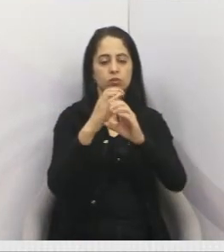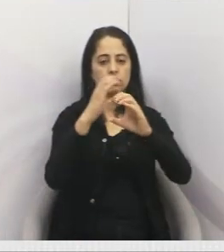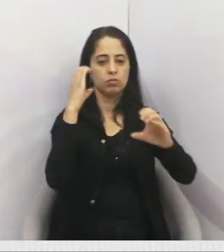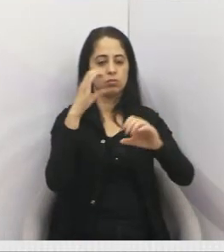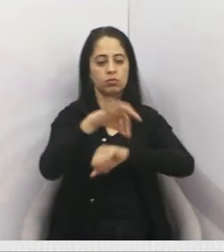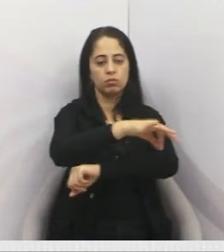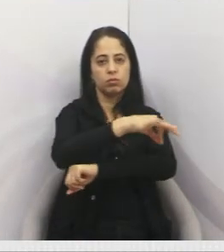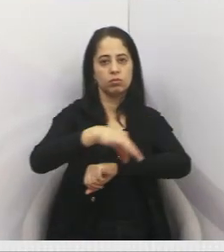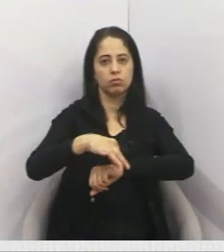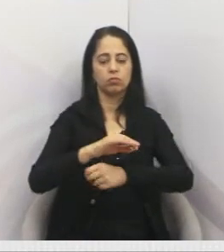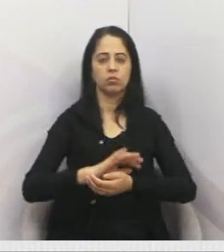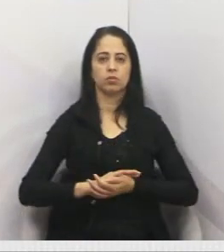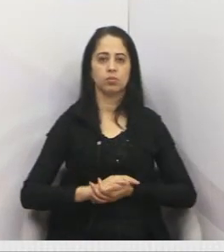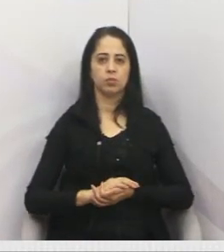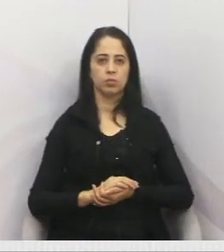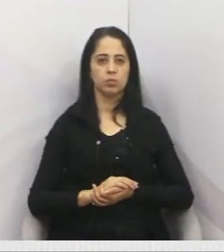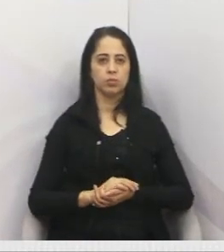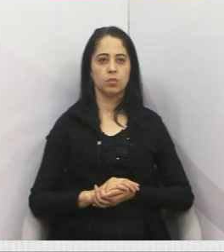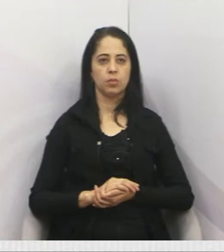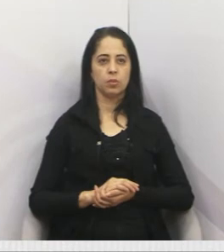Arquitetos.